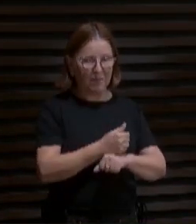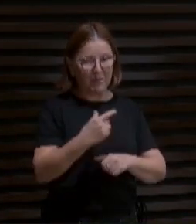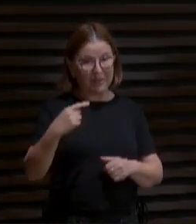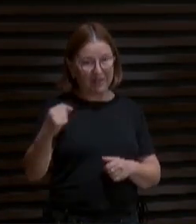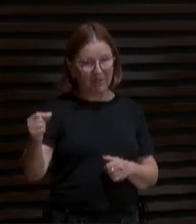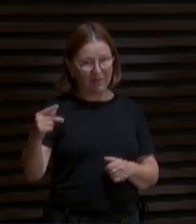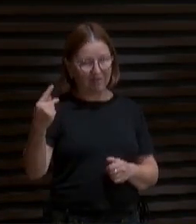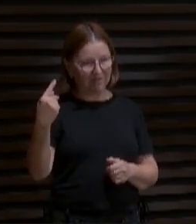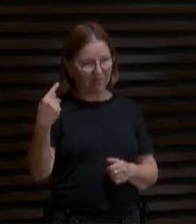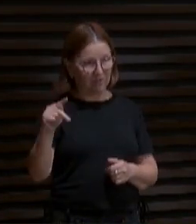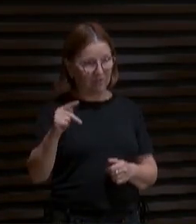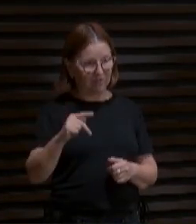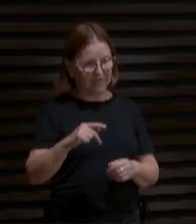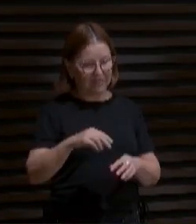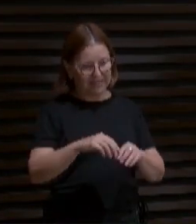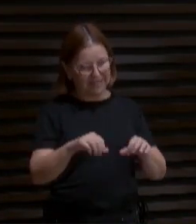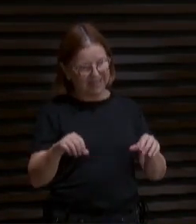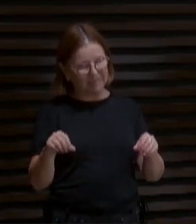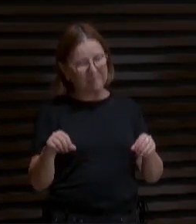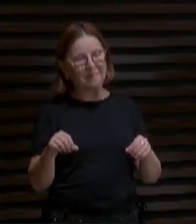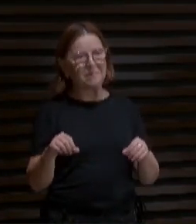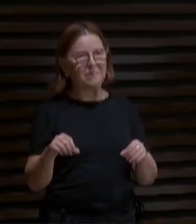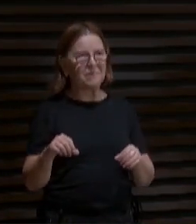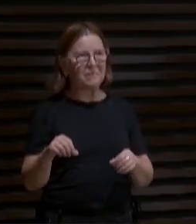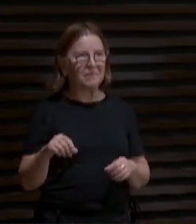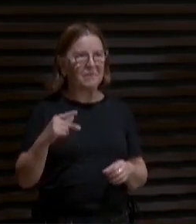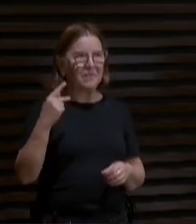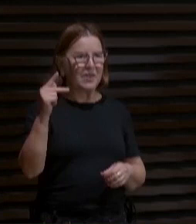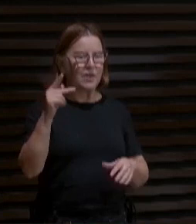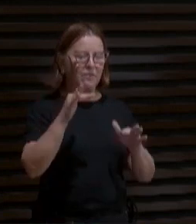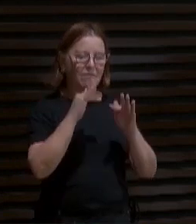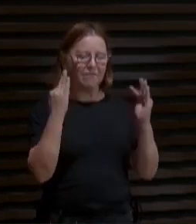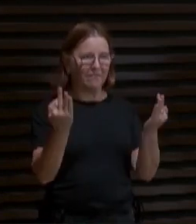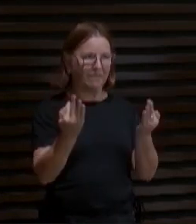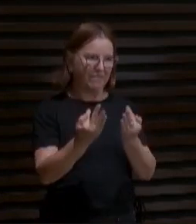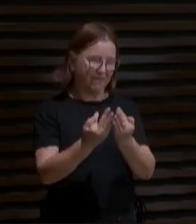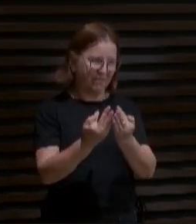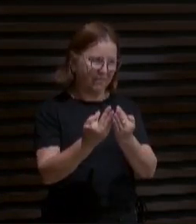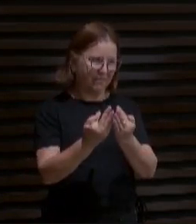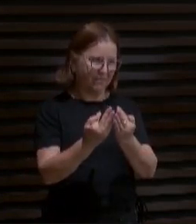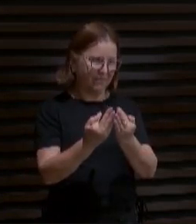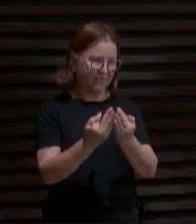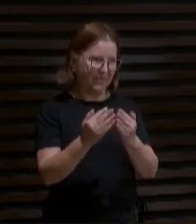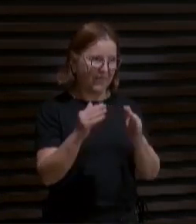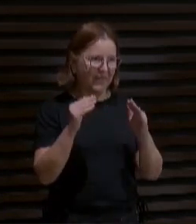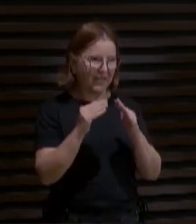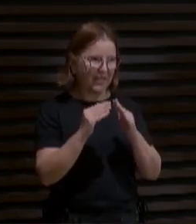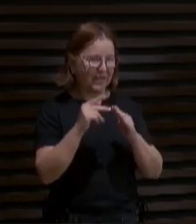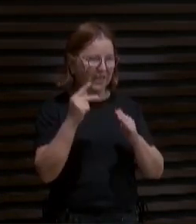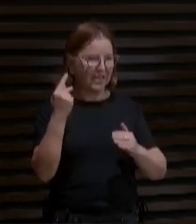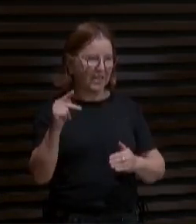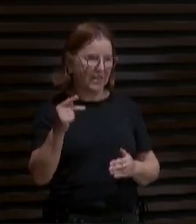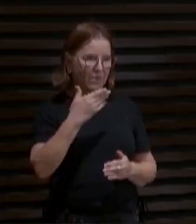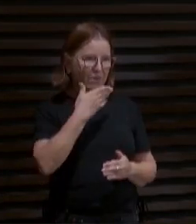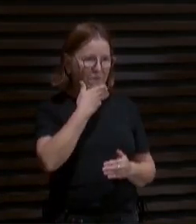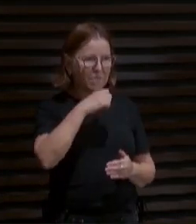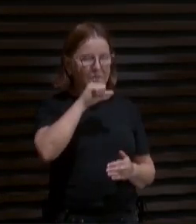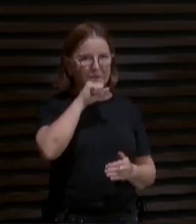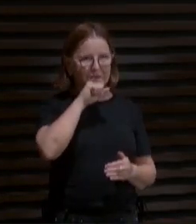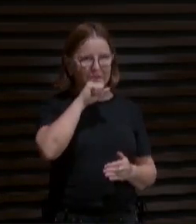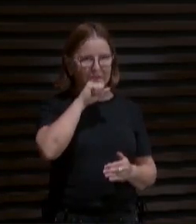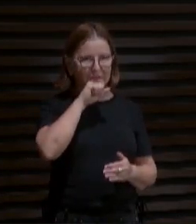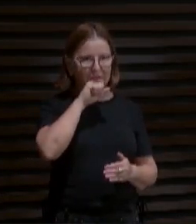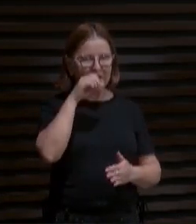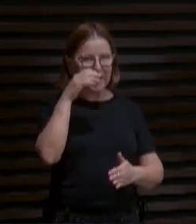da tua terra, da tua parentela, da casa de teu pai, e